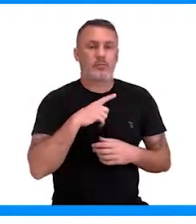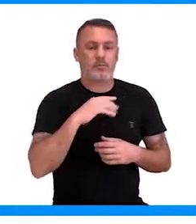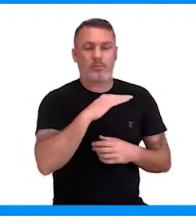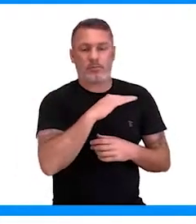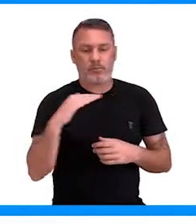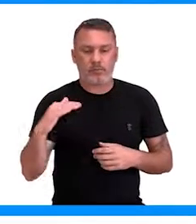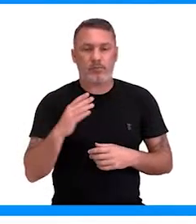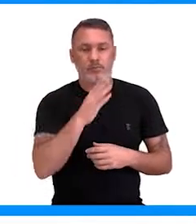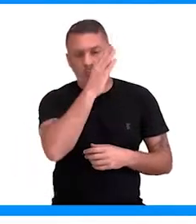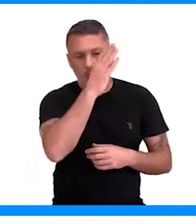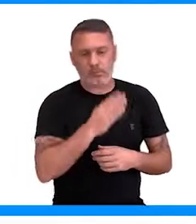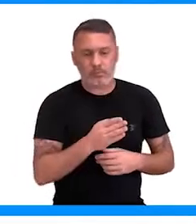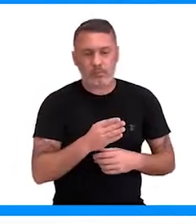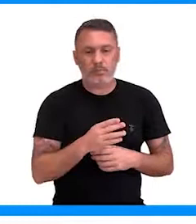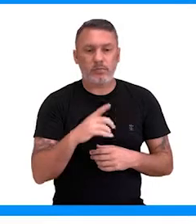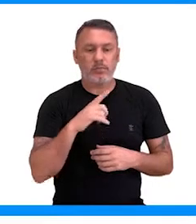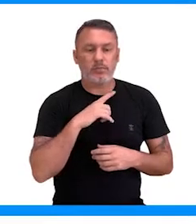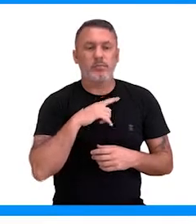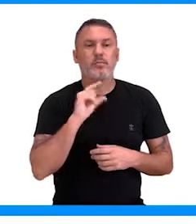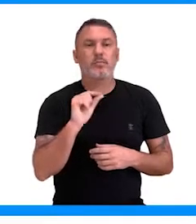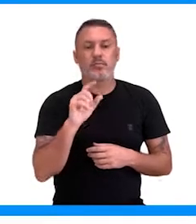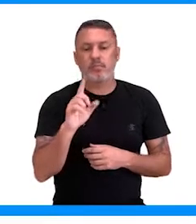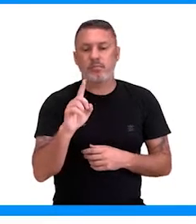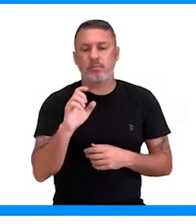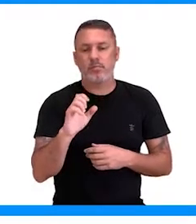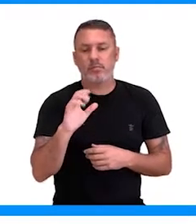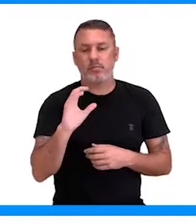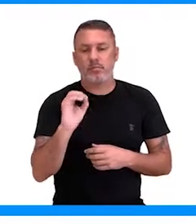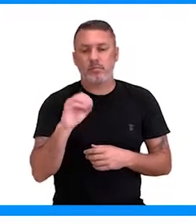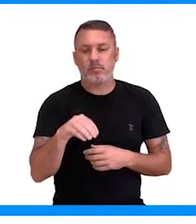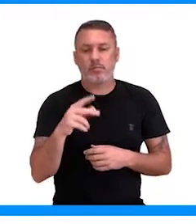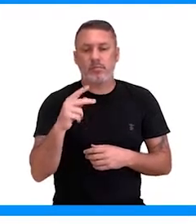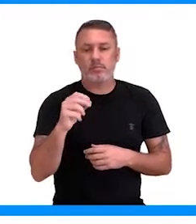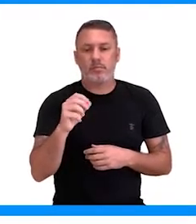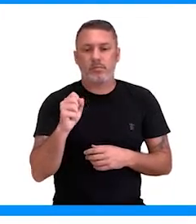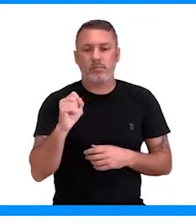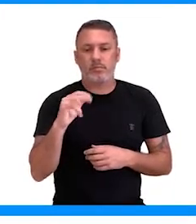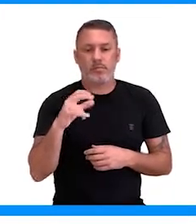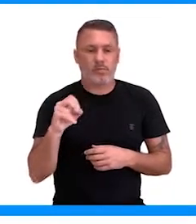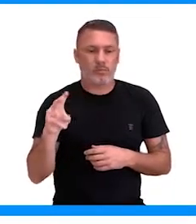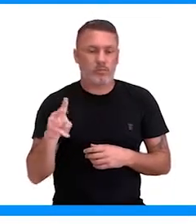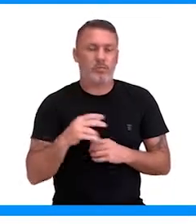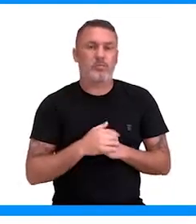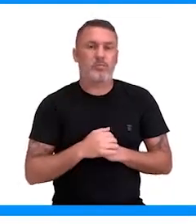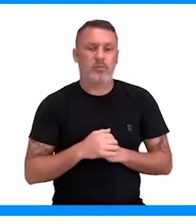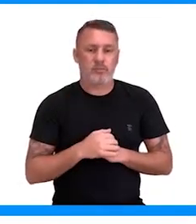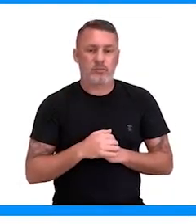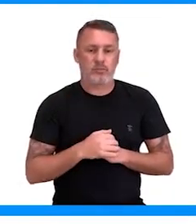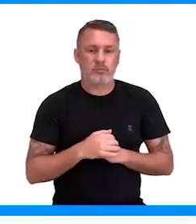vertical. Vamos fazer uma decomposição do vetor velocidade.